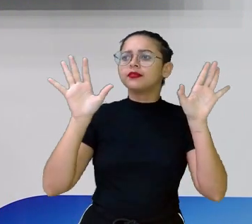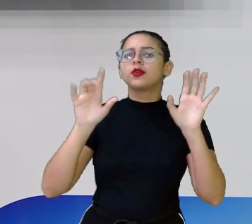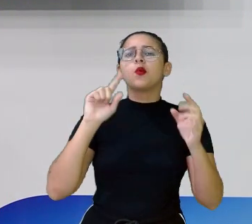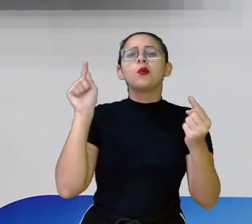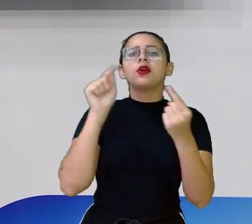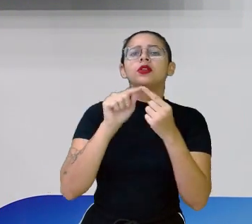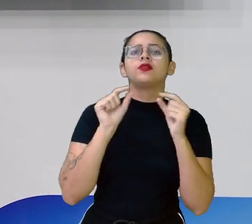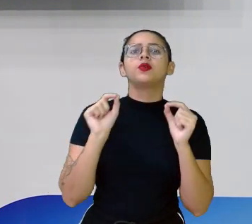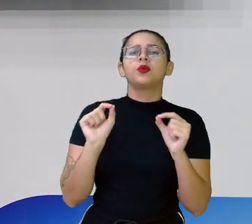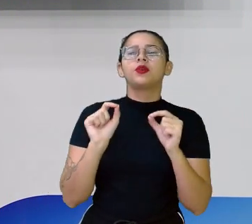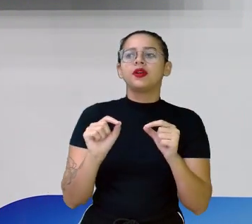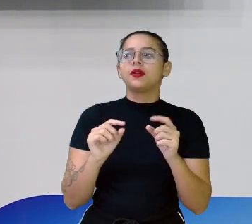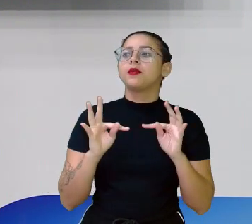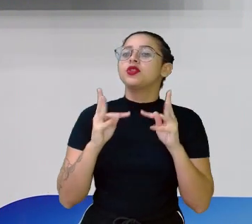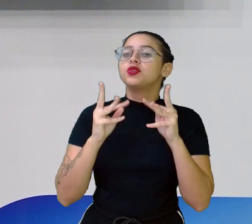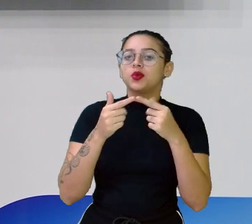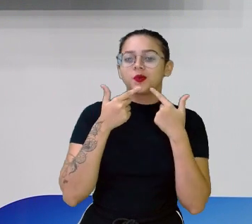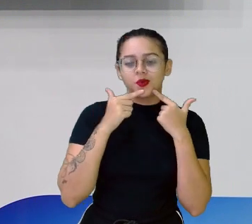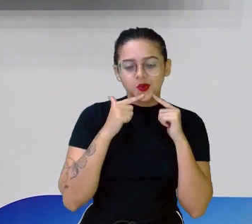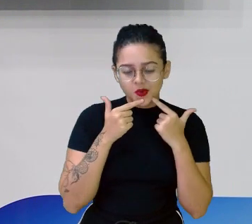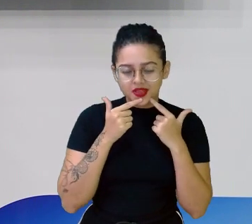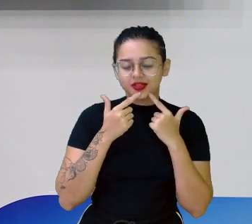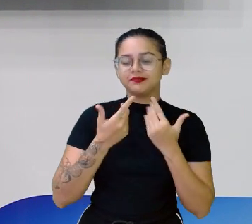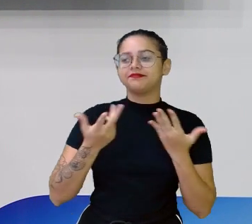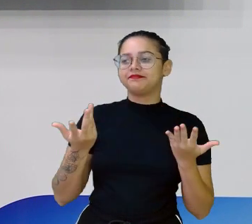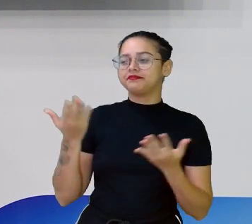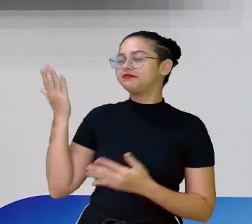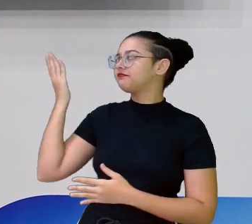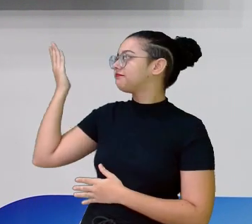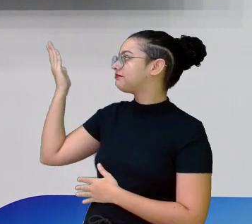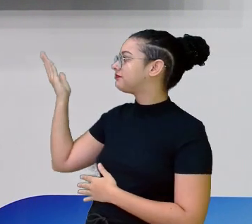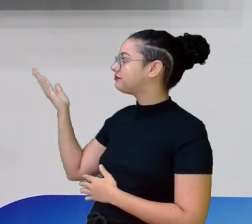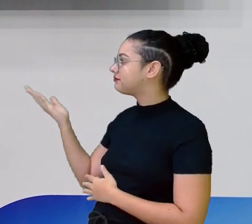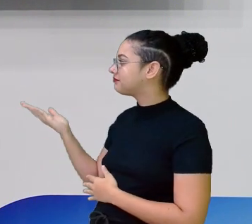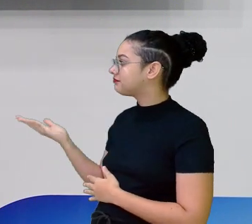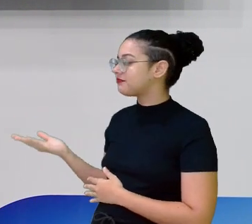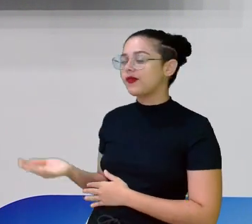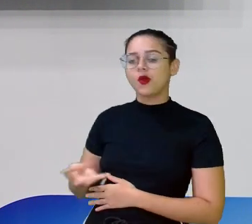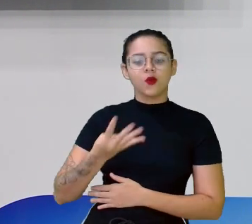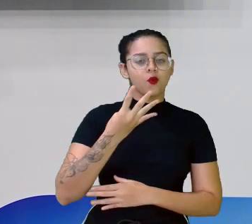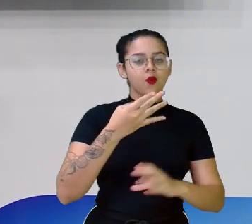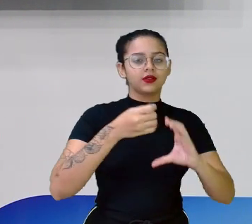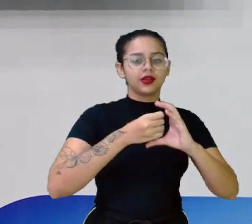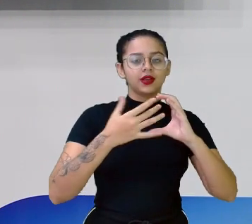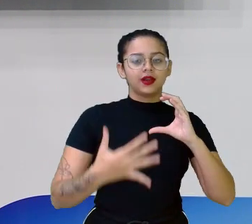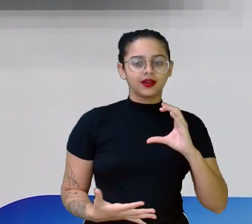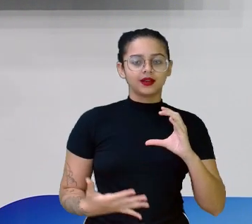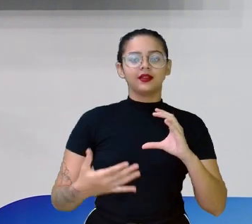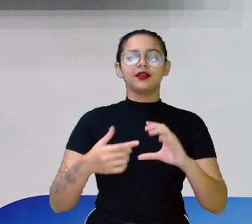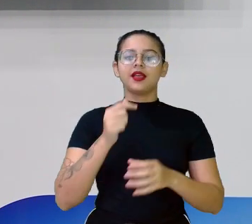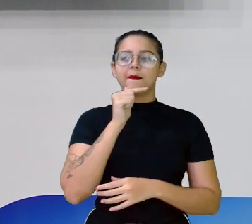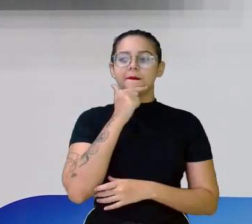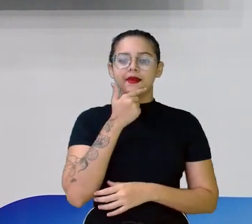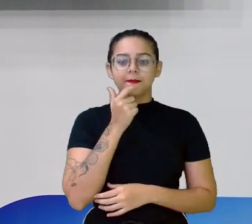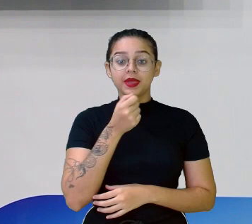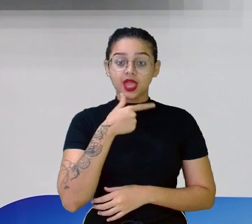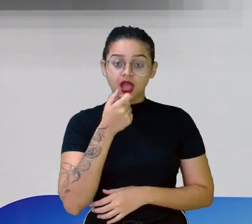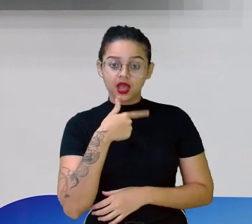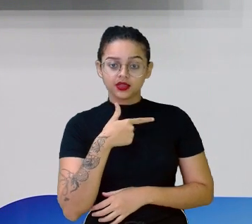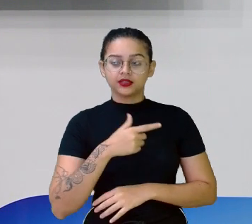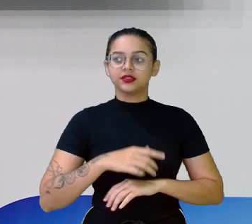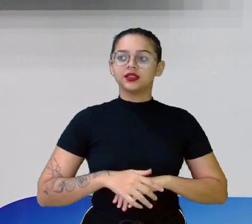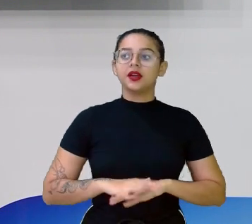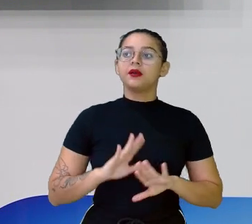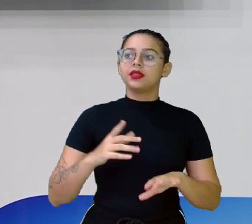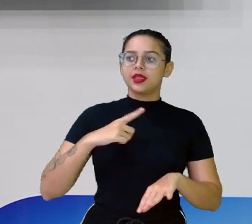para descontrair. Então aqui apresento para vocês 4 características das piadas ou